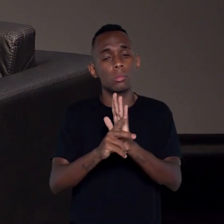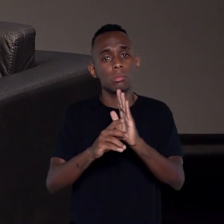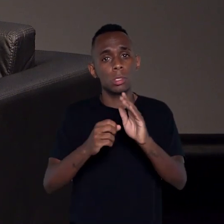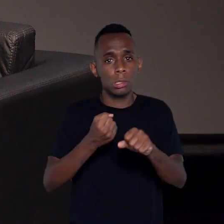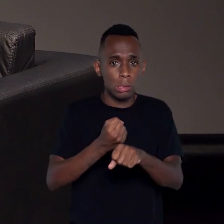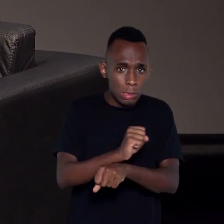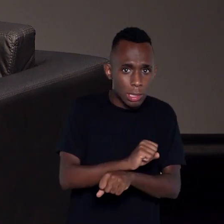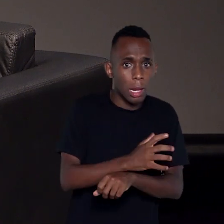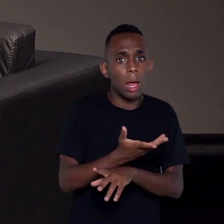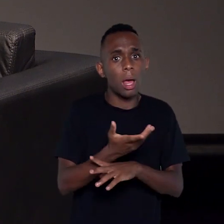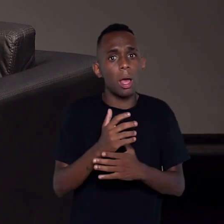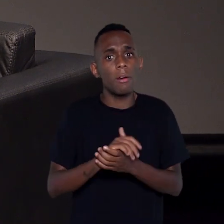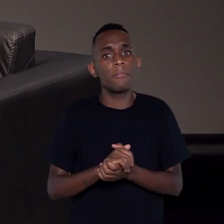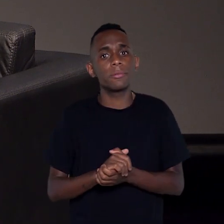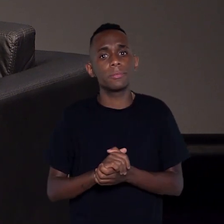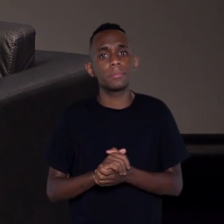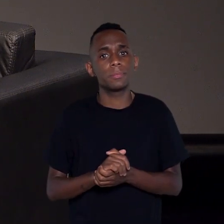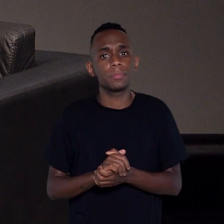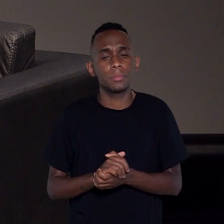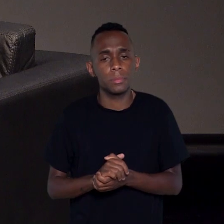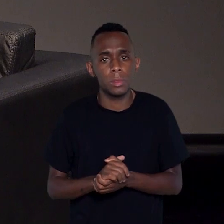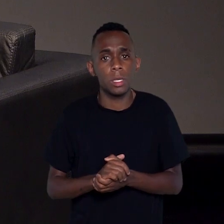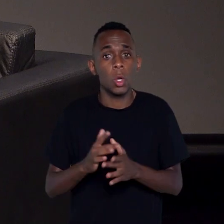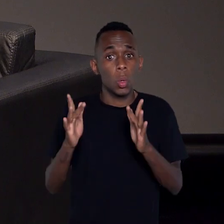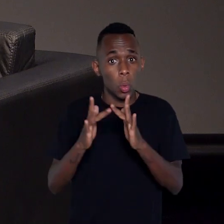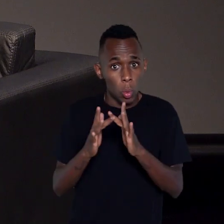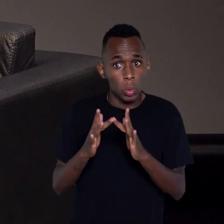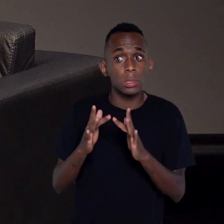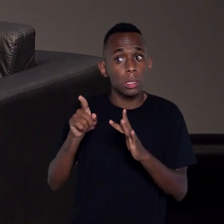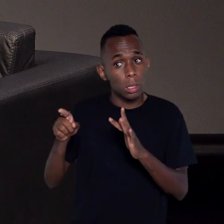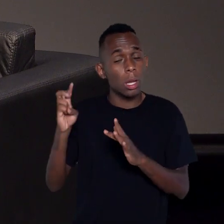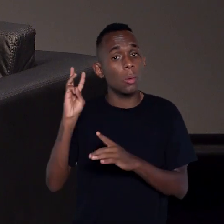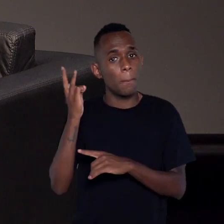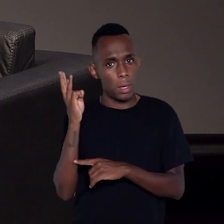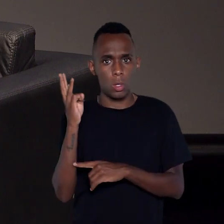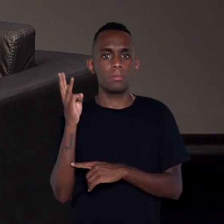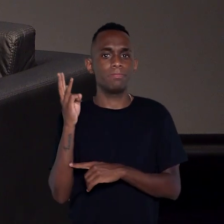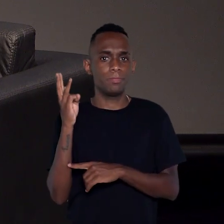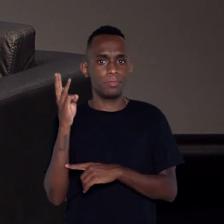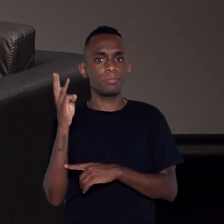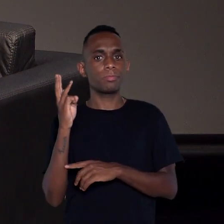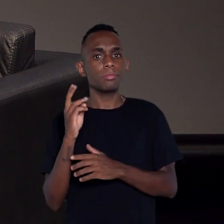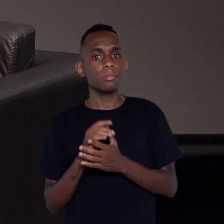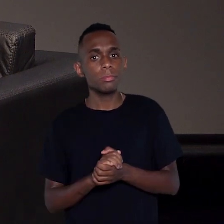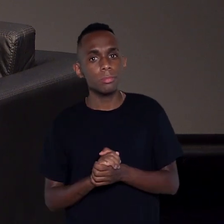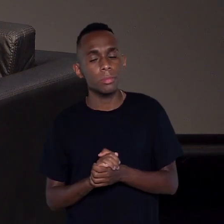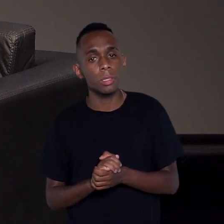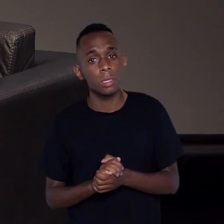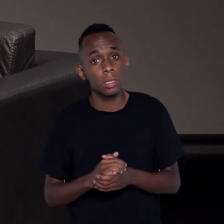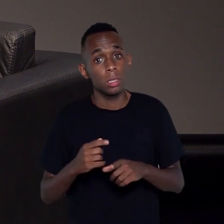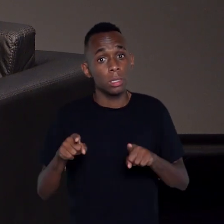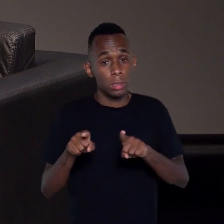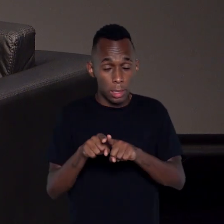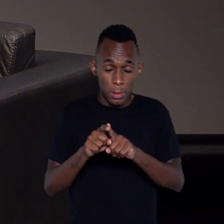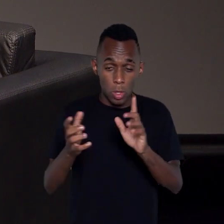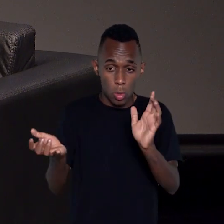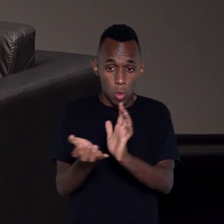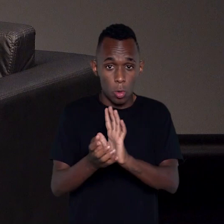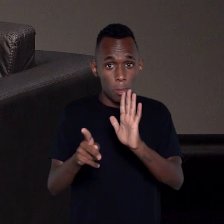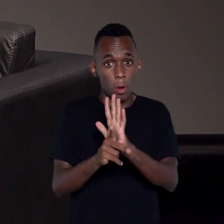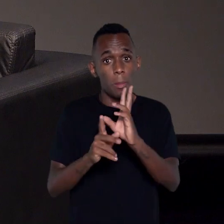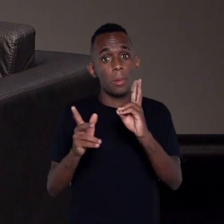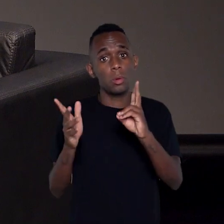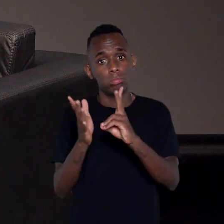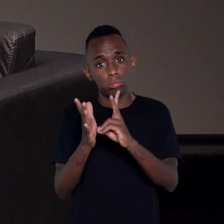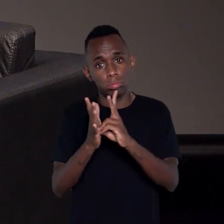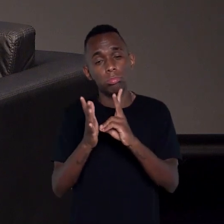quilombola, assim, sabendo que eu estava em contato com uma comunidade quilombola, foi lá no estado do Maranhão. E comunidades indígenas